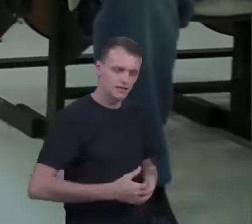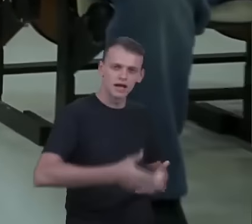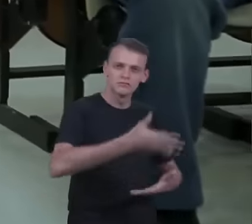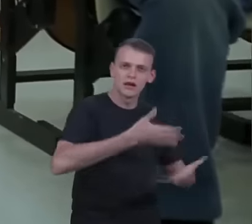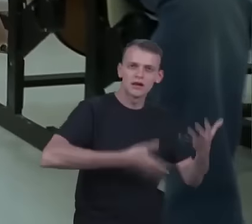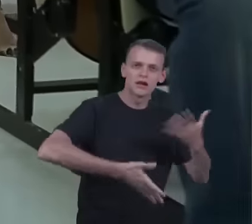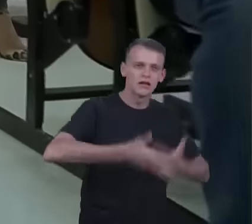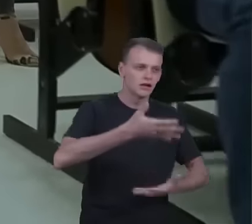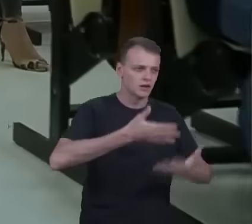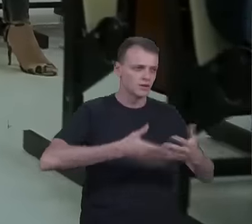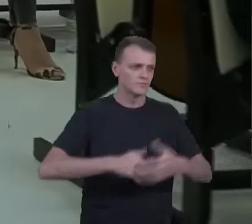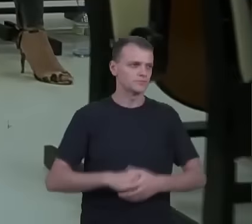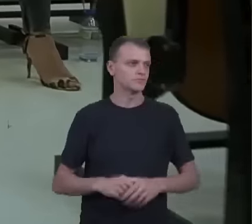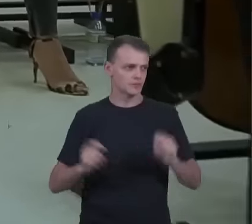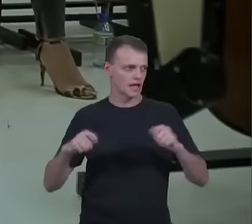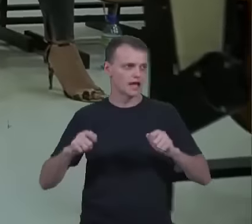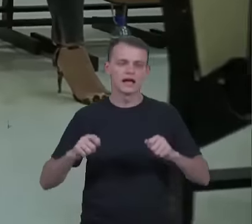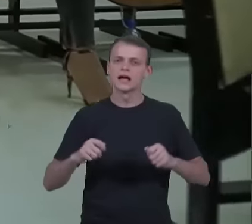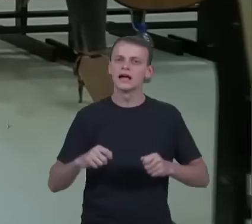unidade.